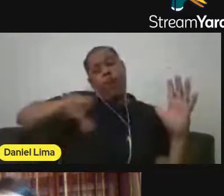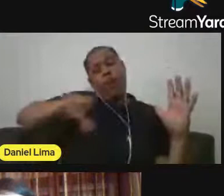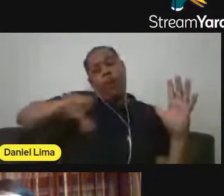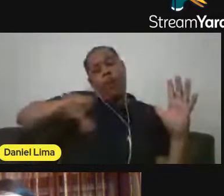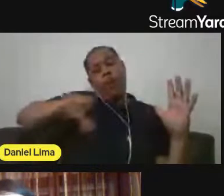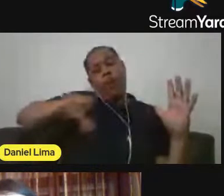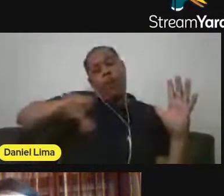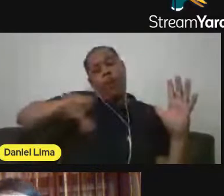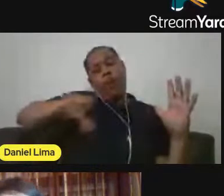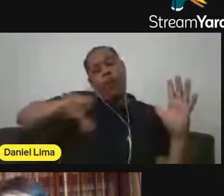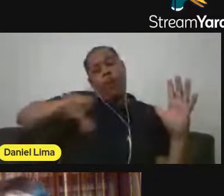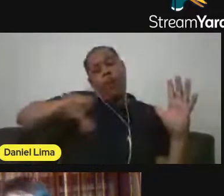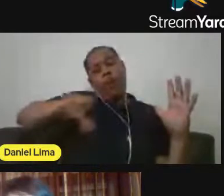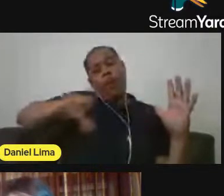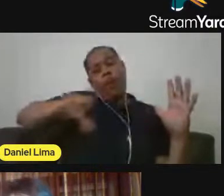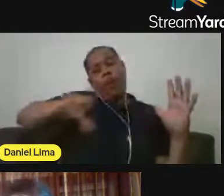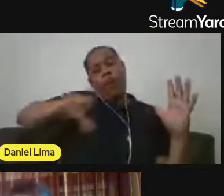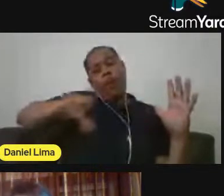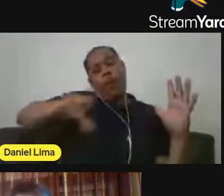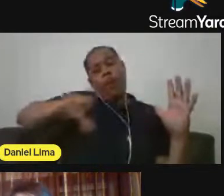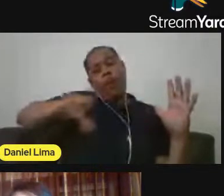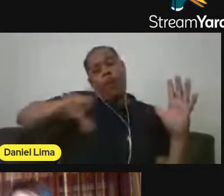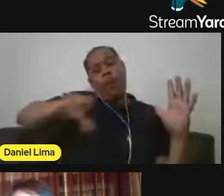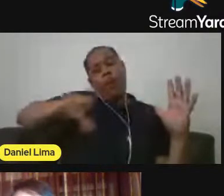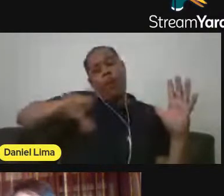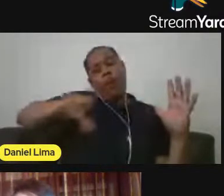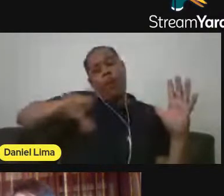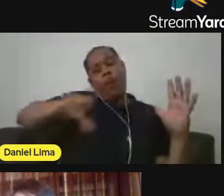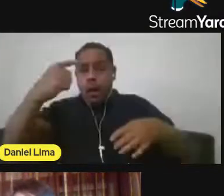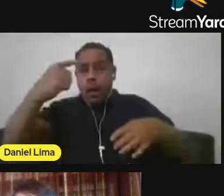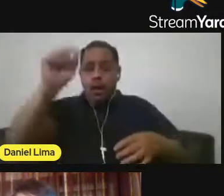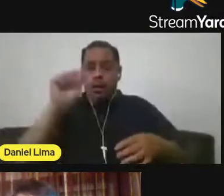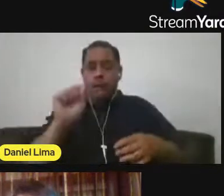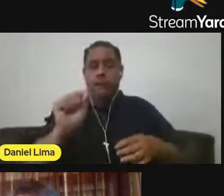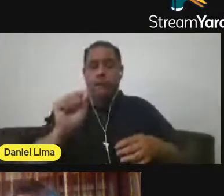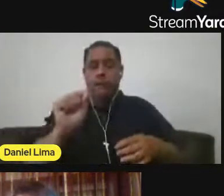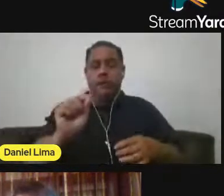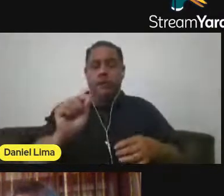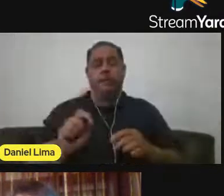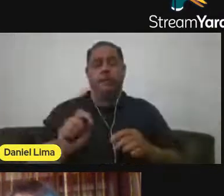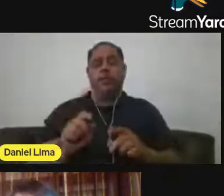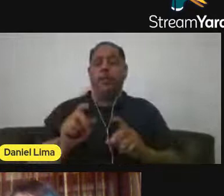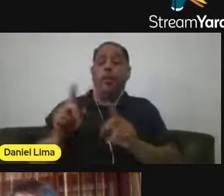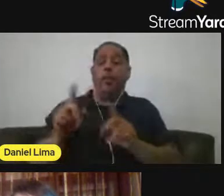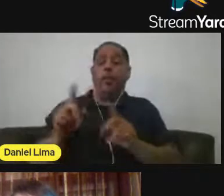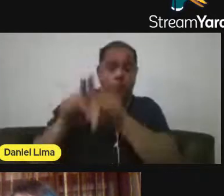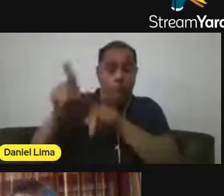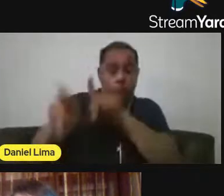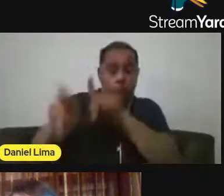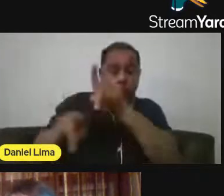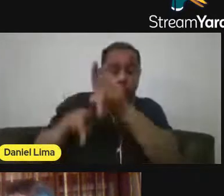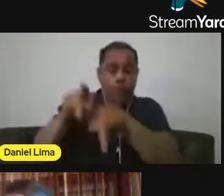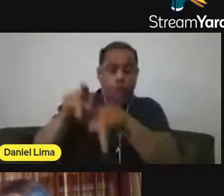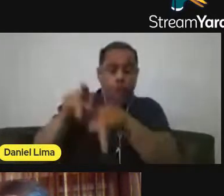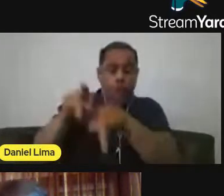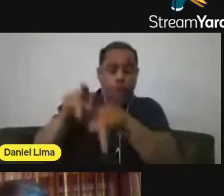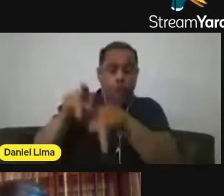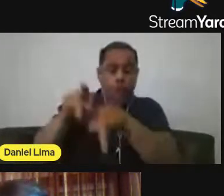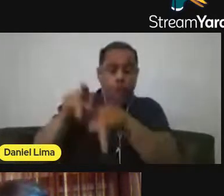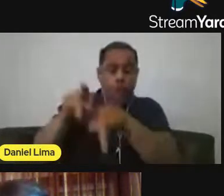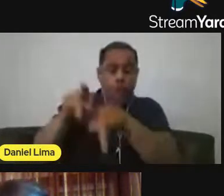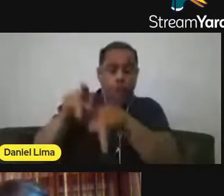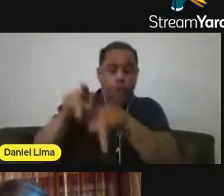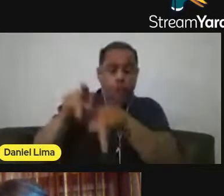ele descrevia esta ideia de que o povo português não era propriamente